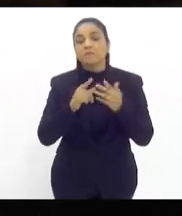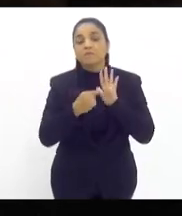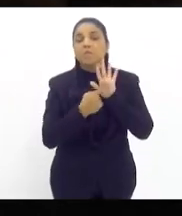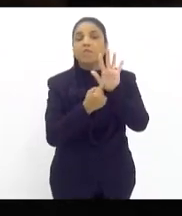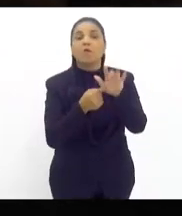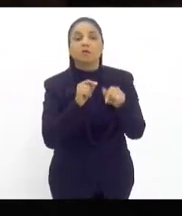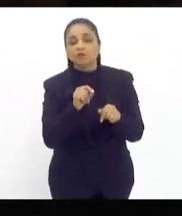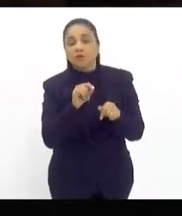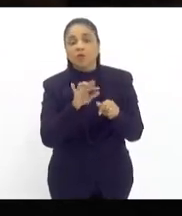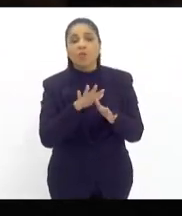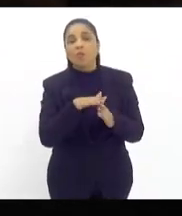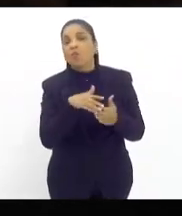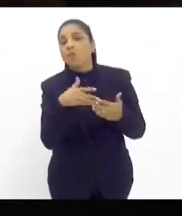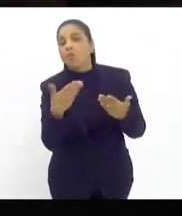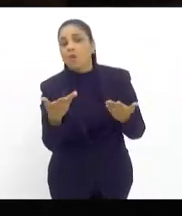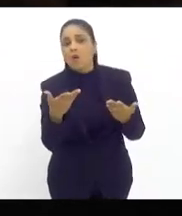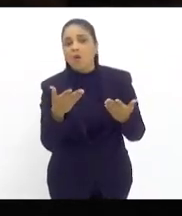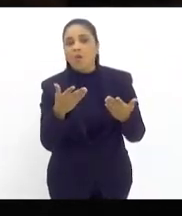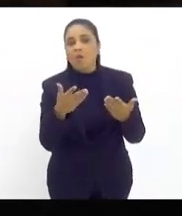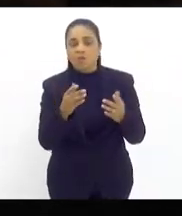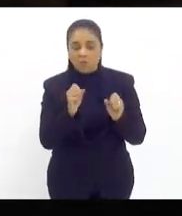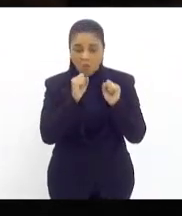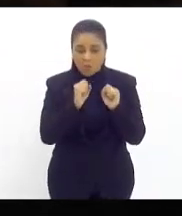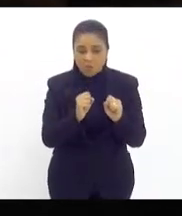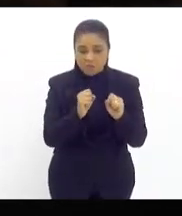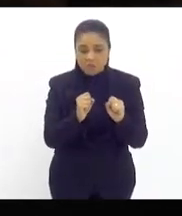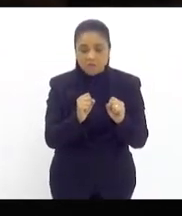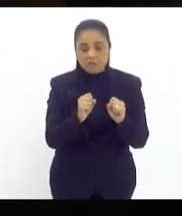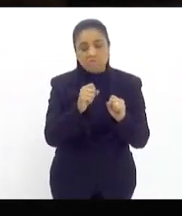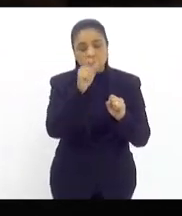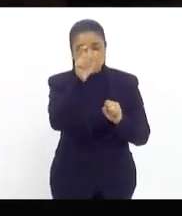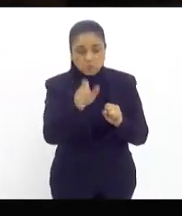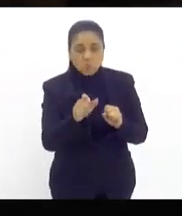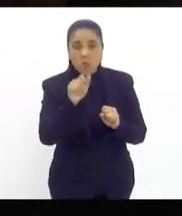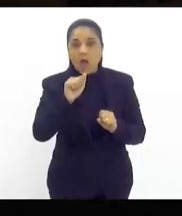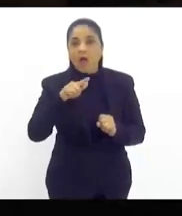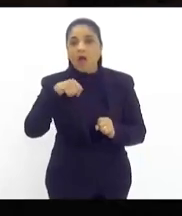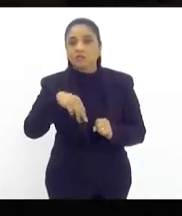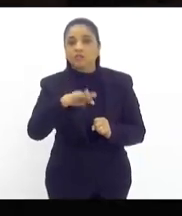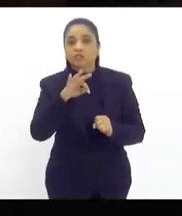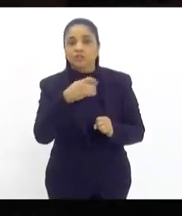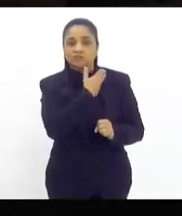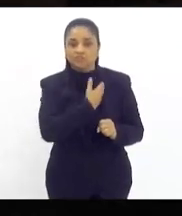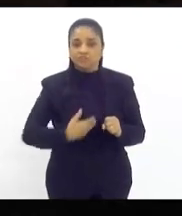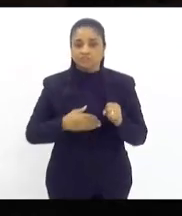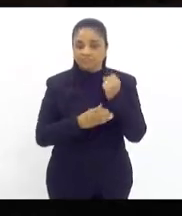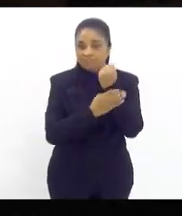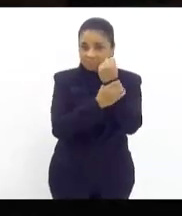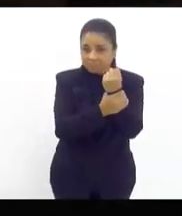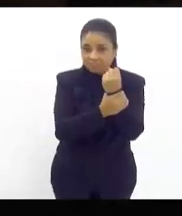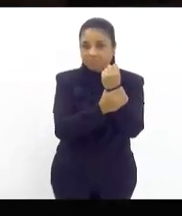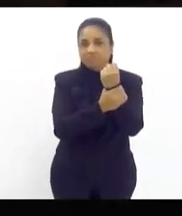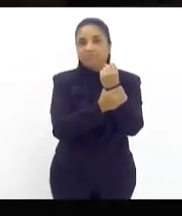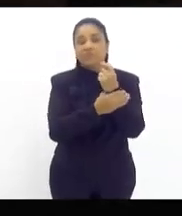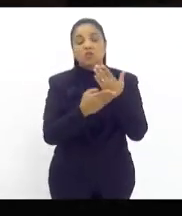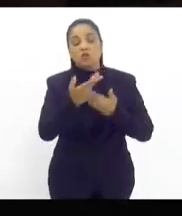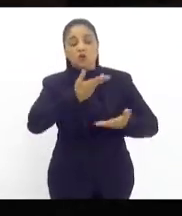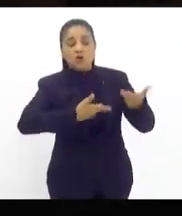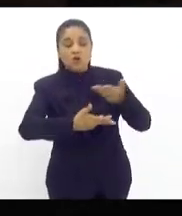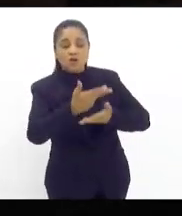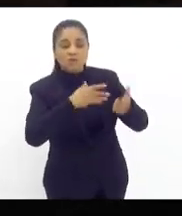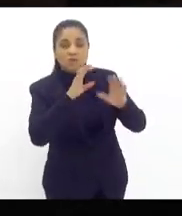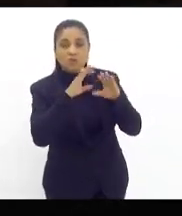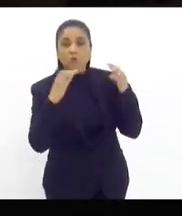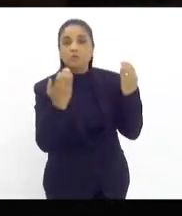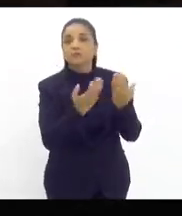qual é o poder efetivo do agente de segurança pública qual é a relação do agente de segurança pública com a comunidade escolar